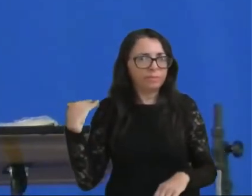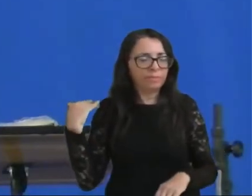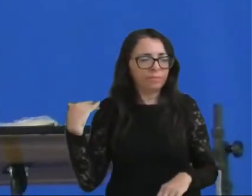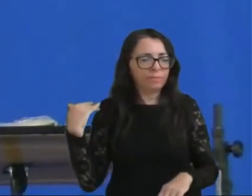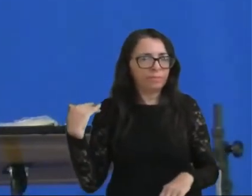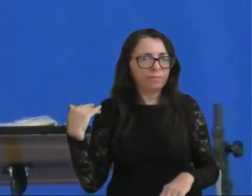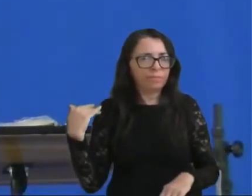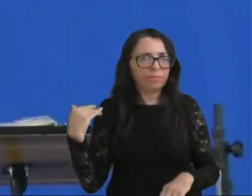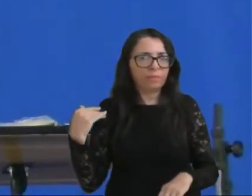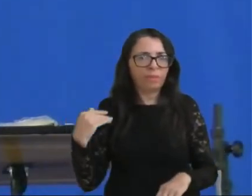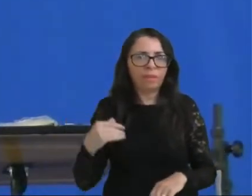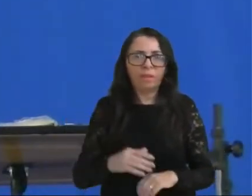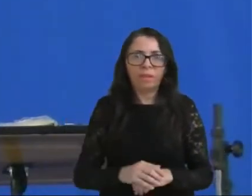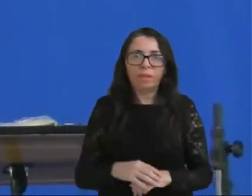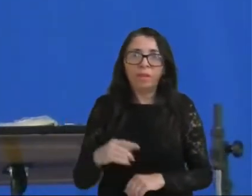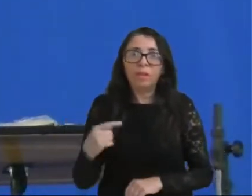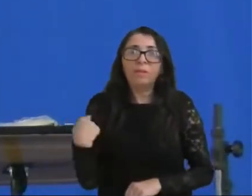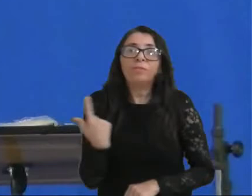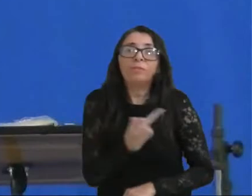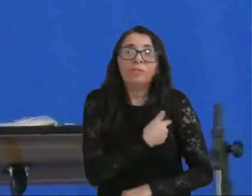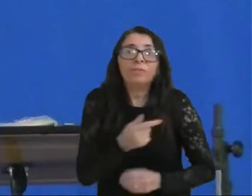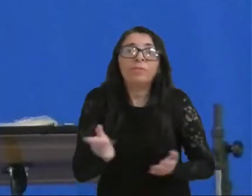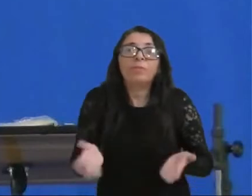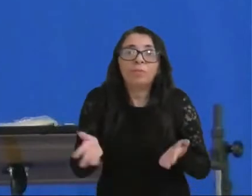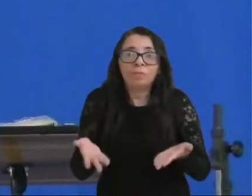Você entendeu? Quando você